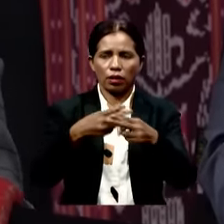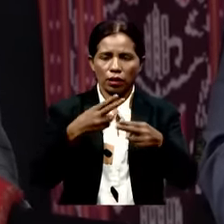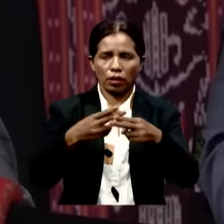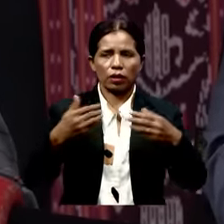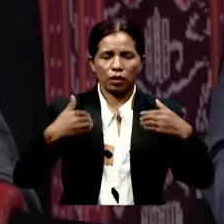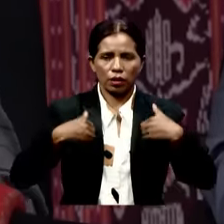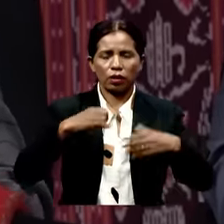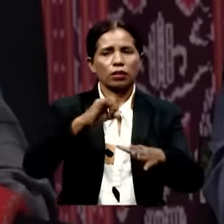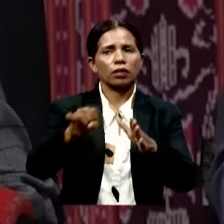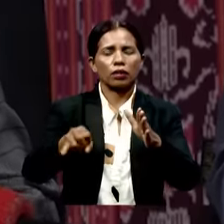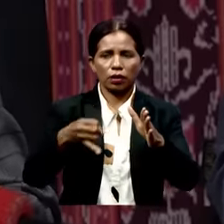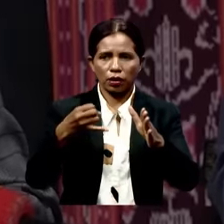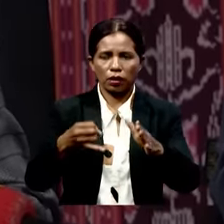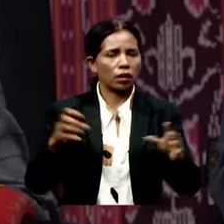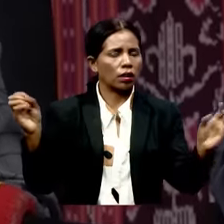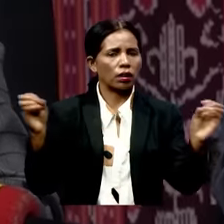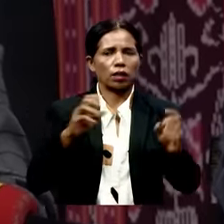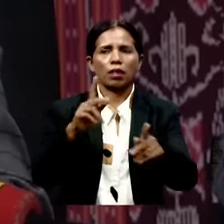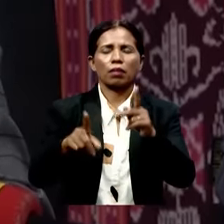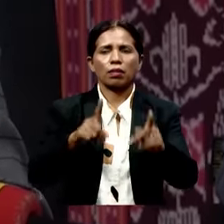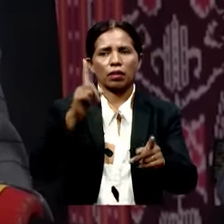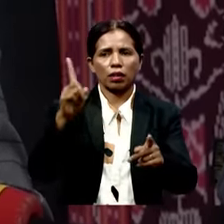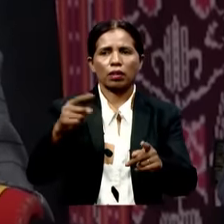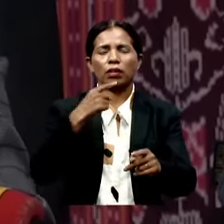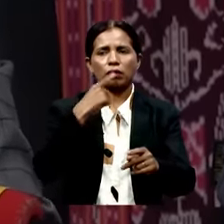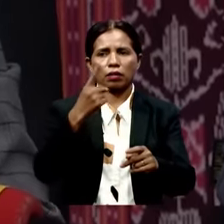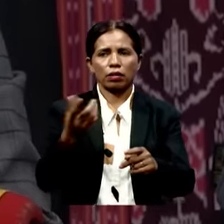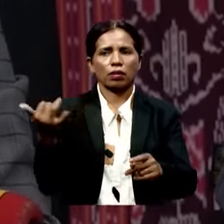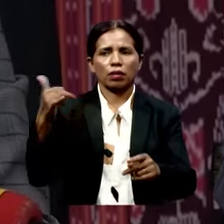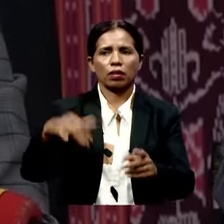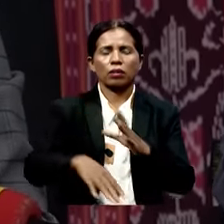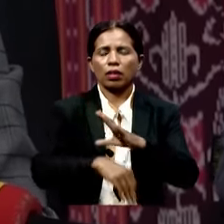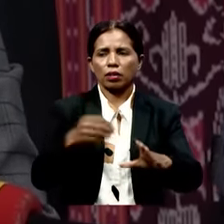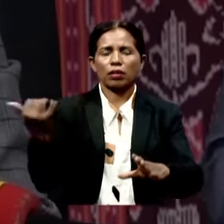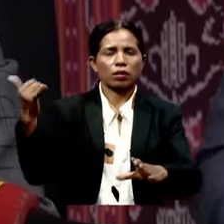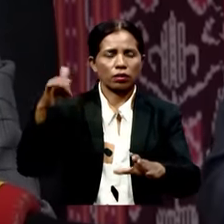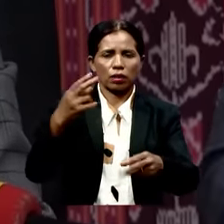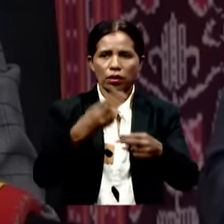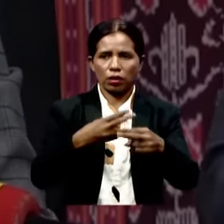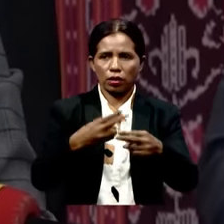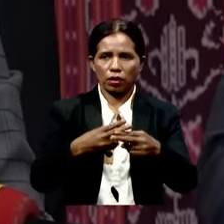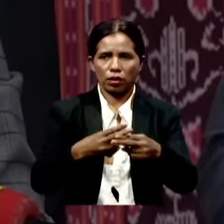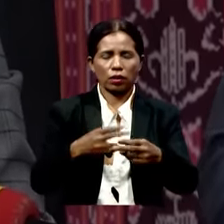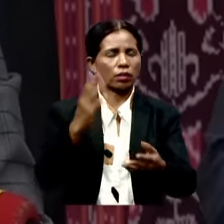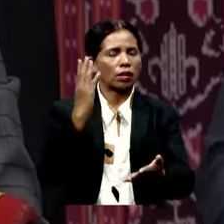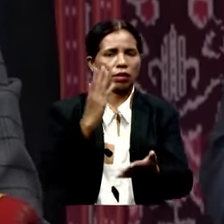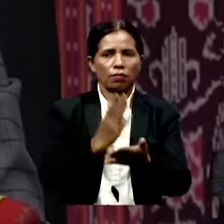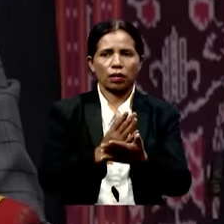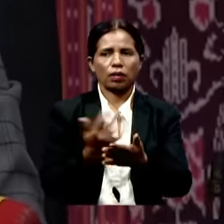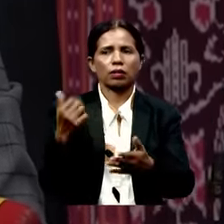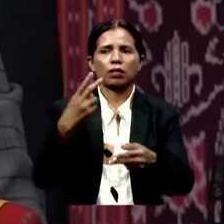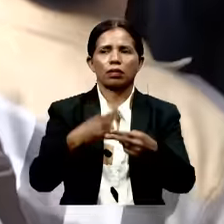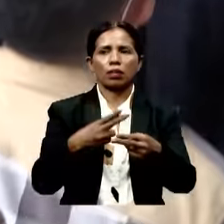ona jornal da república, la iha ema de tang, at bah tete ne hangkata, at wa sai fel ser, ser ni narang, oka invalida fila fali, ser